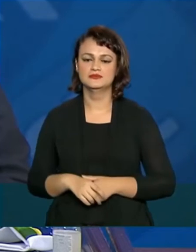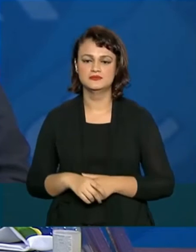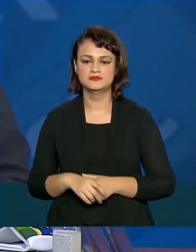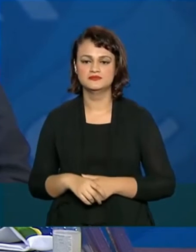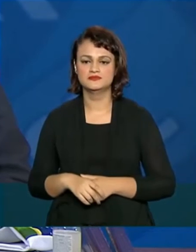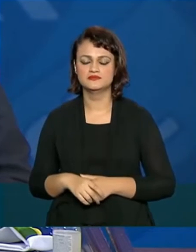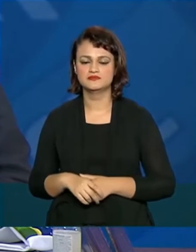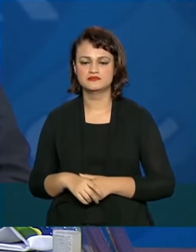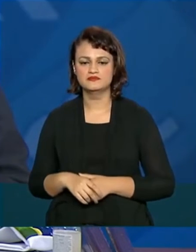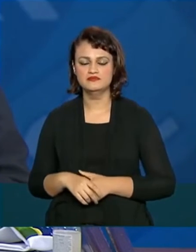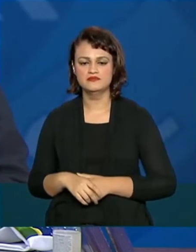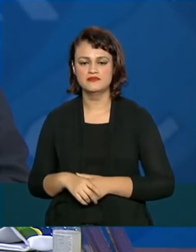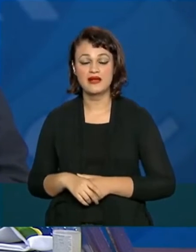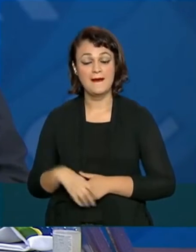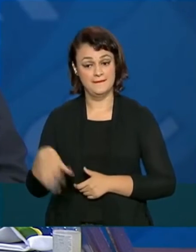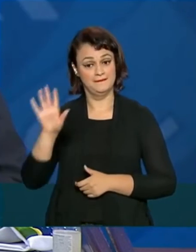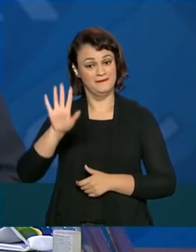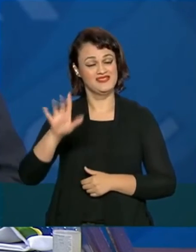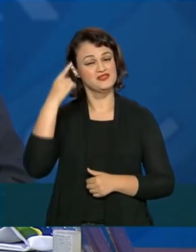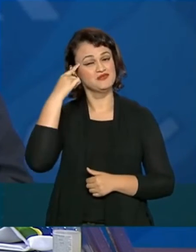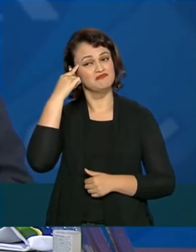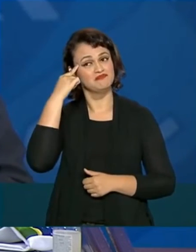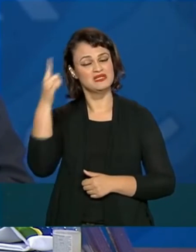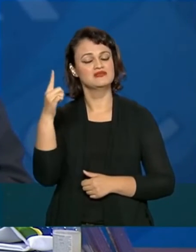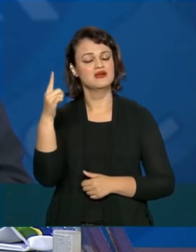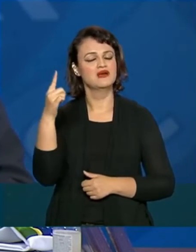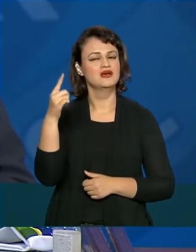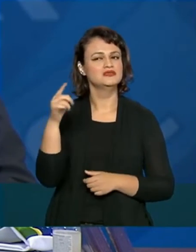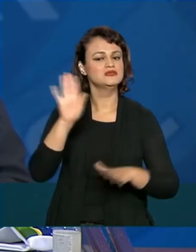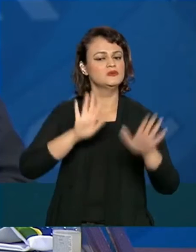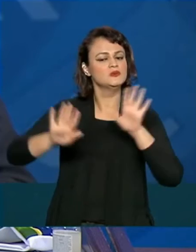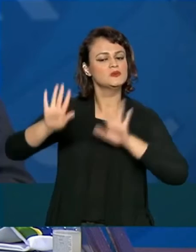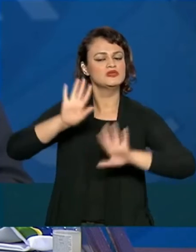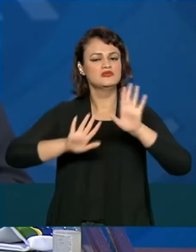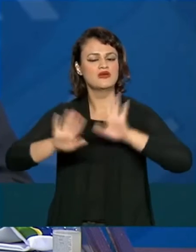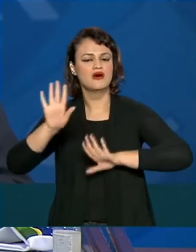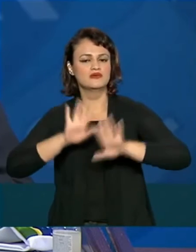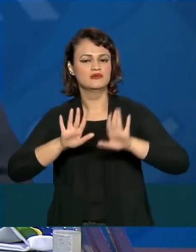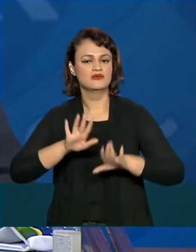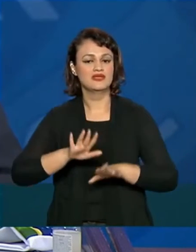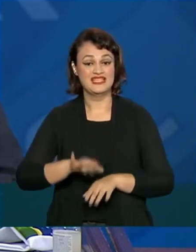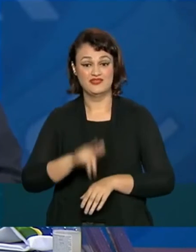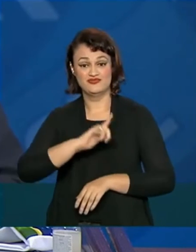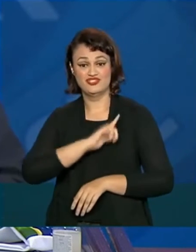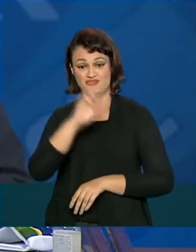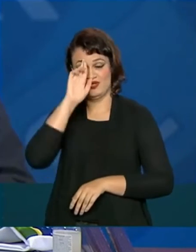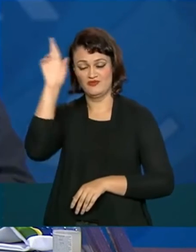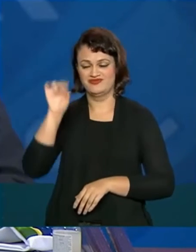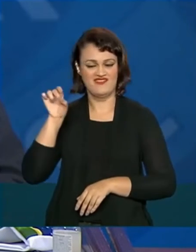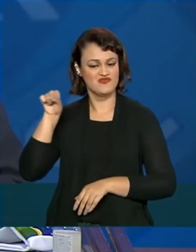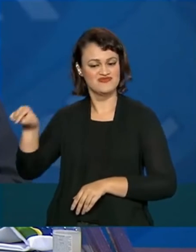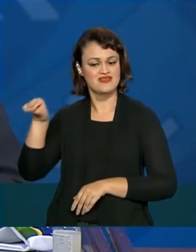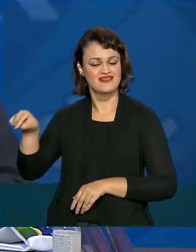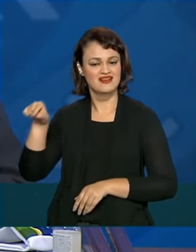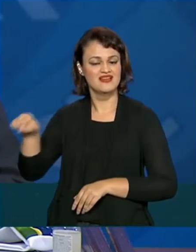né? E isso faz com que a gente tenha um cuidado e o gestor local tenha um cuidado